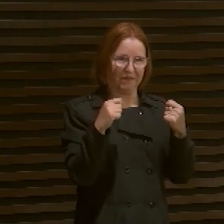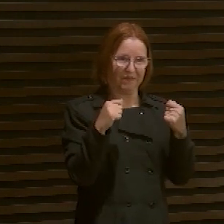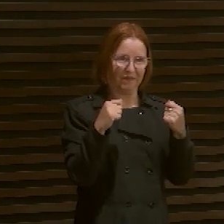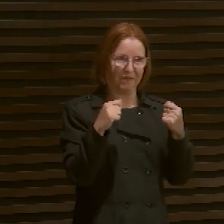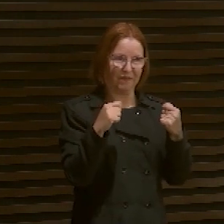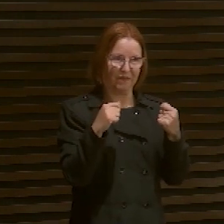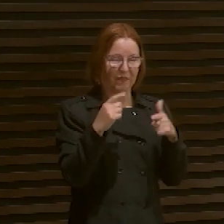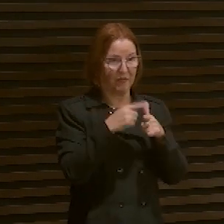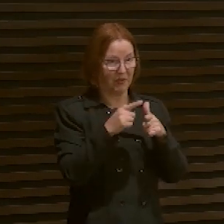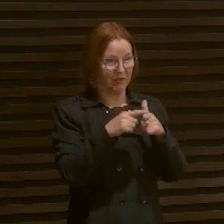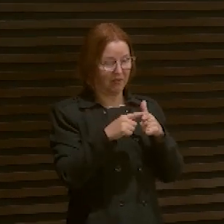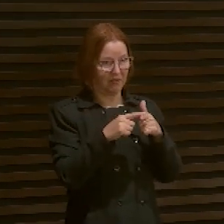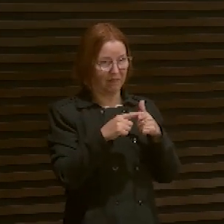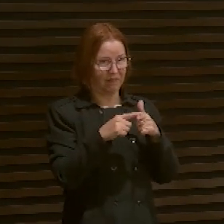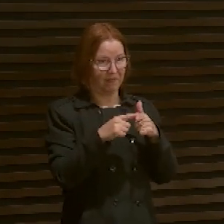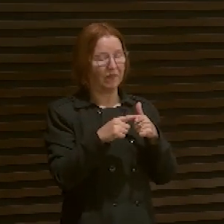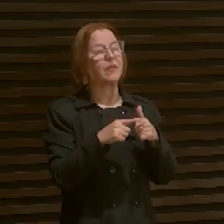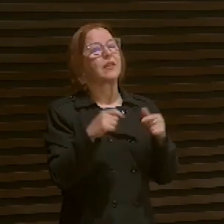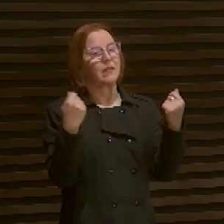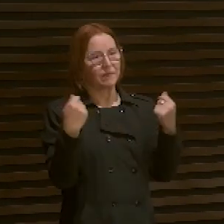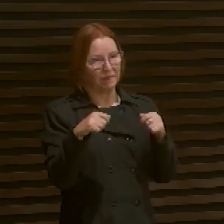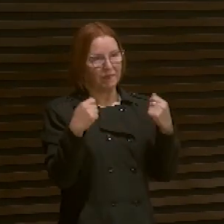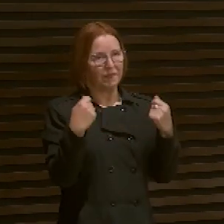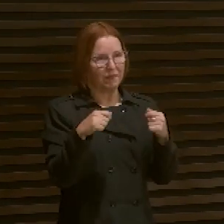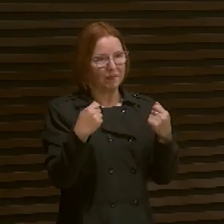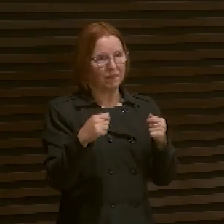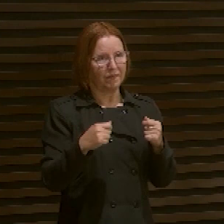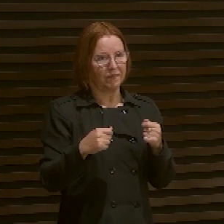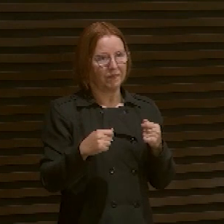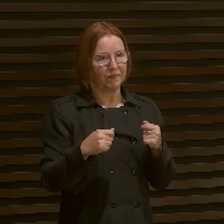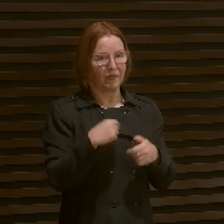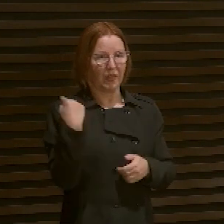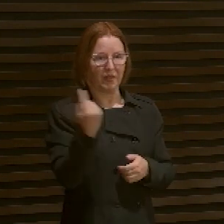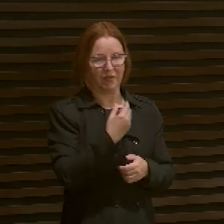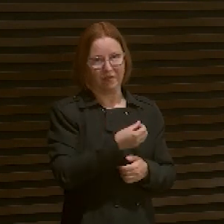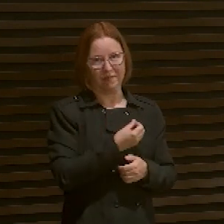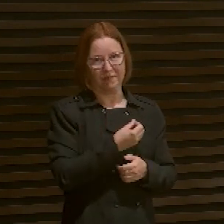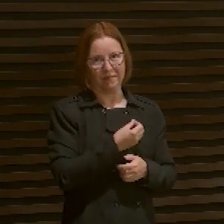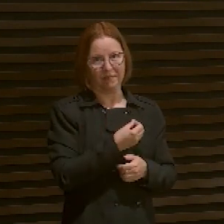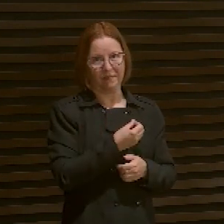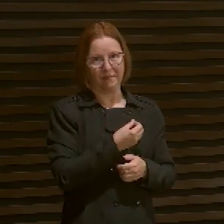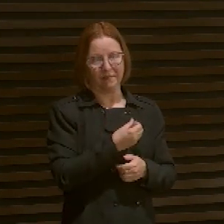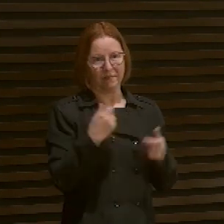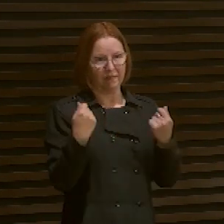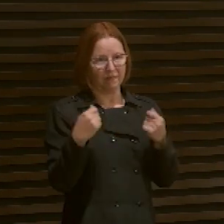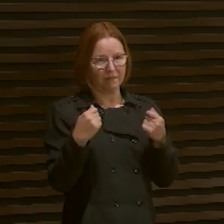As provações são necessárias na nossa vida.